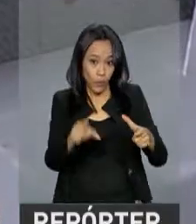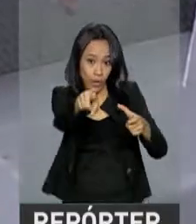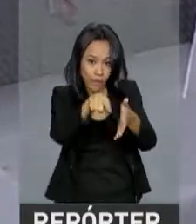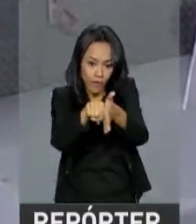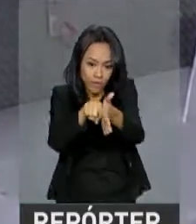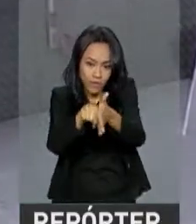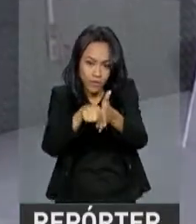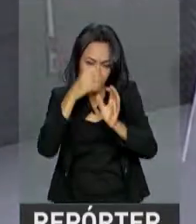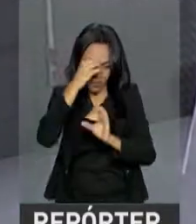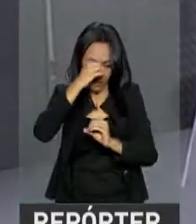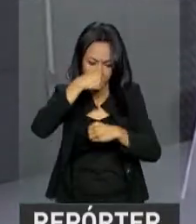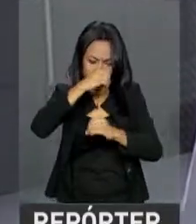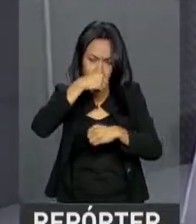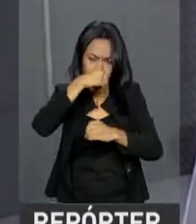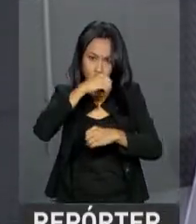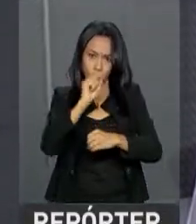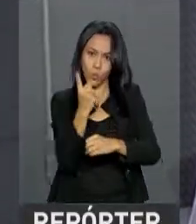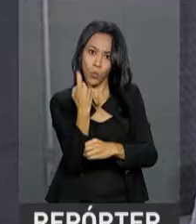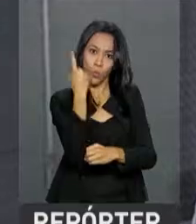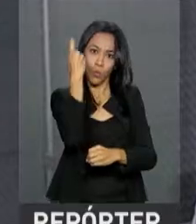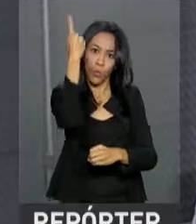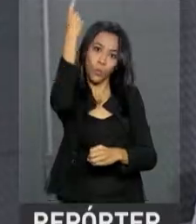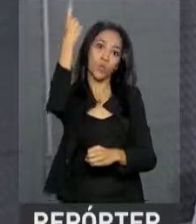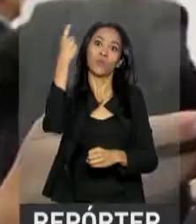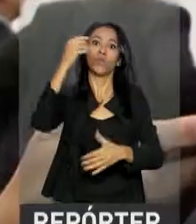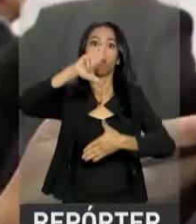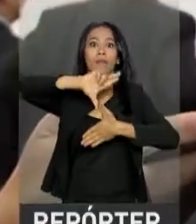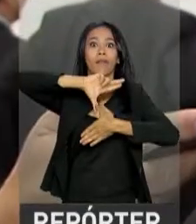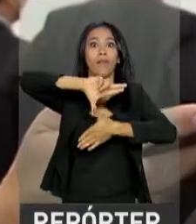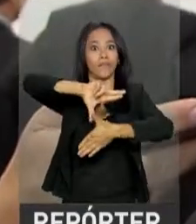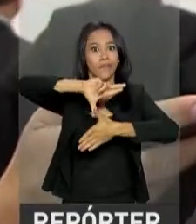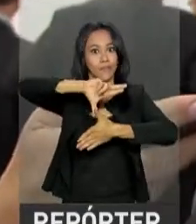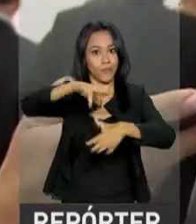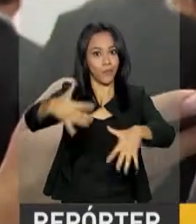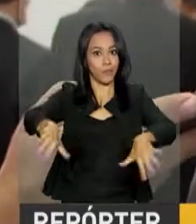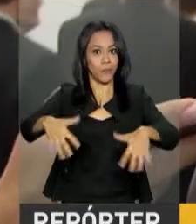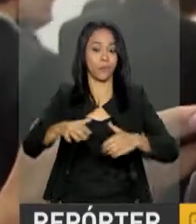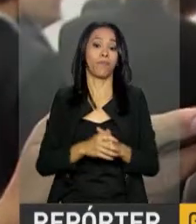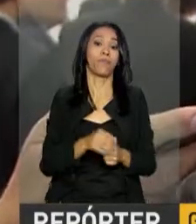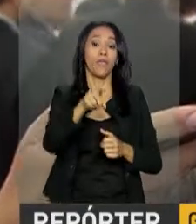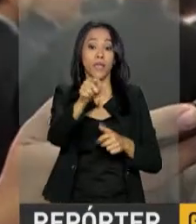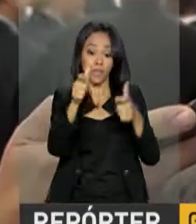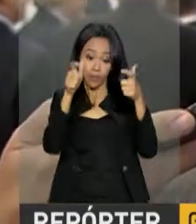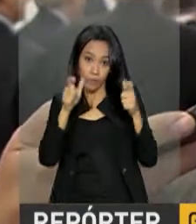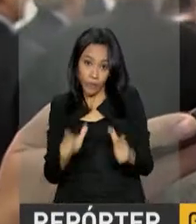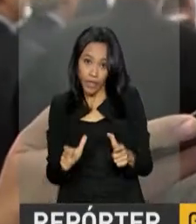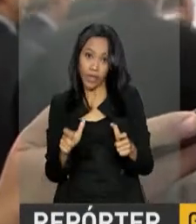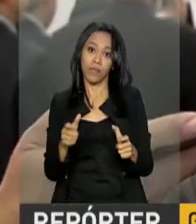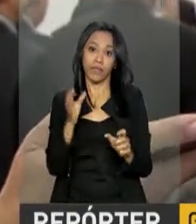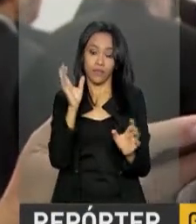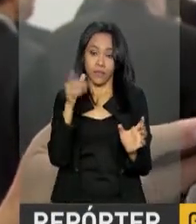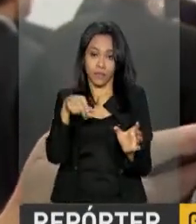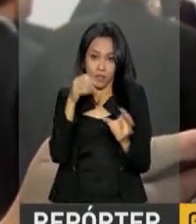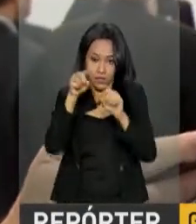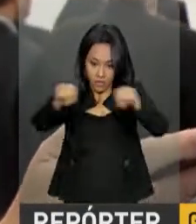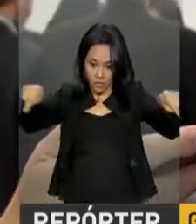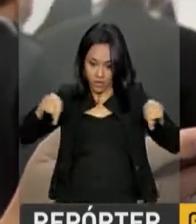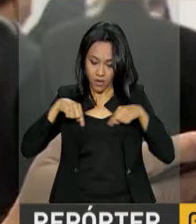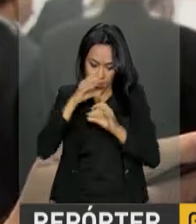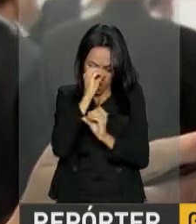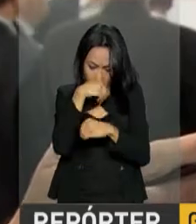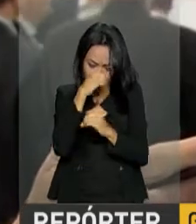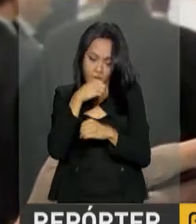microscópio único em toda américa latina este laboratório de nanotecnologia será um dos mais avançados do mundo